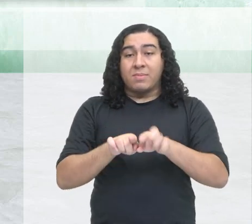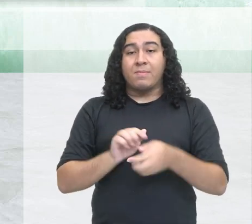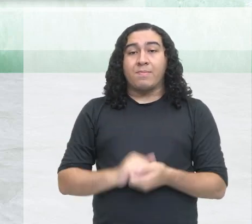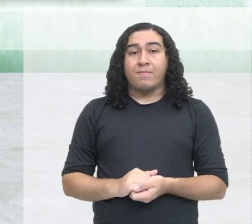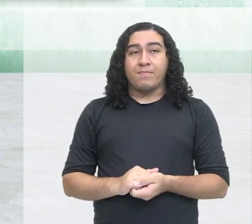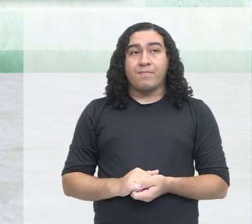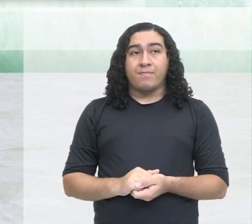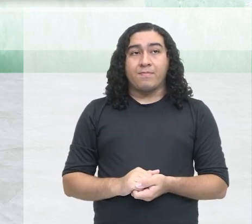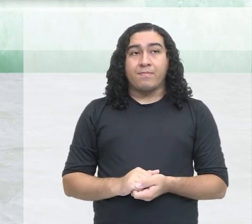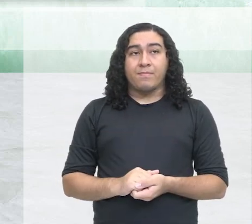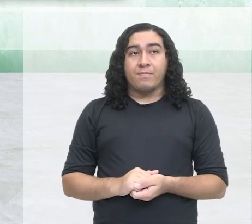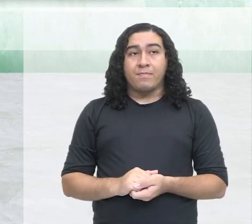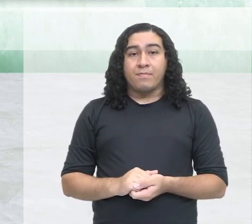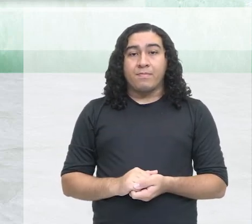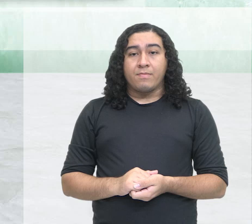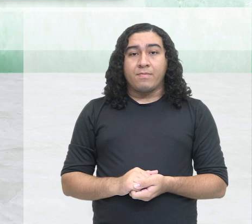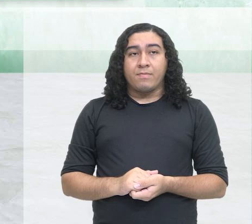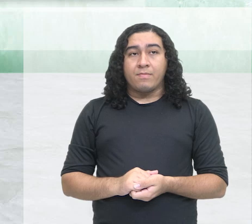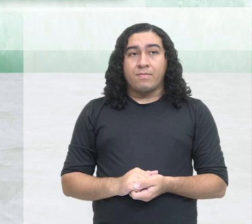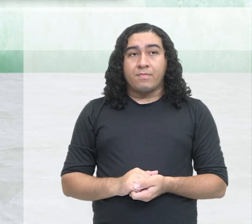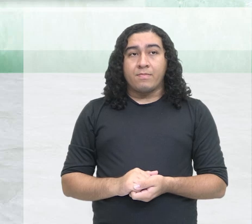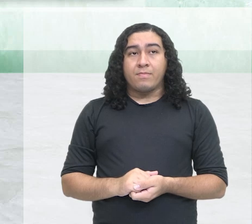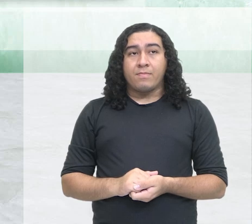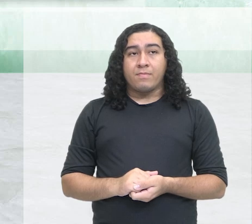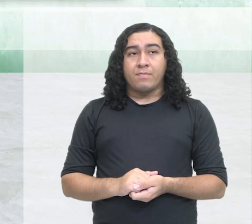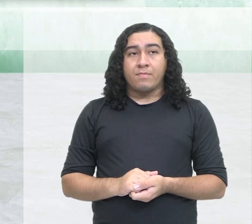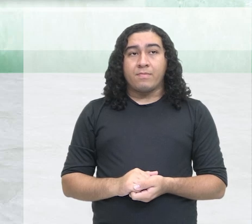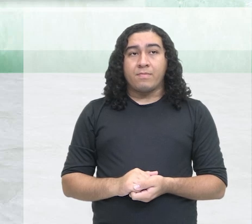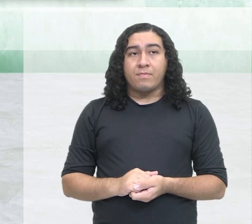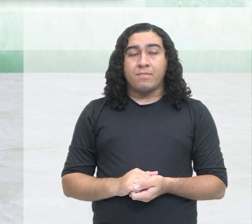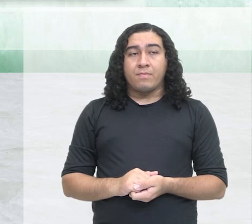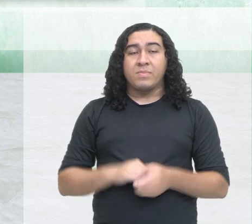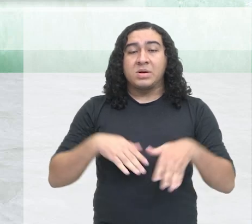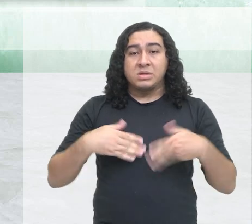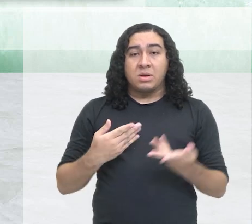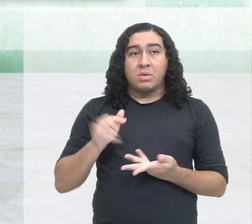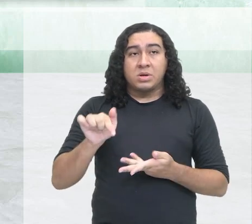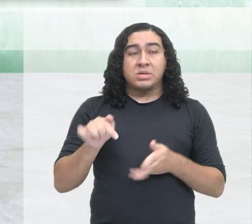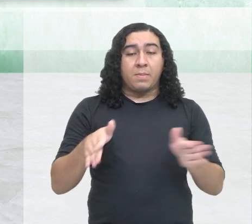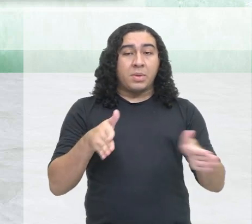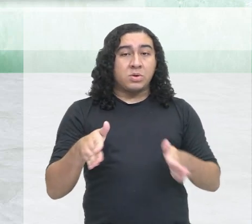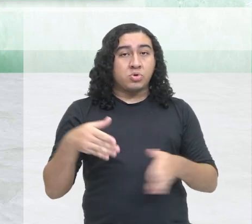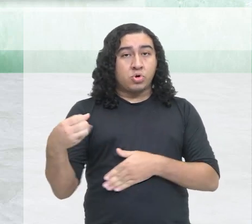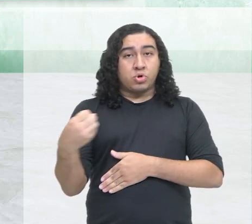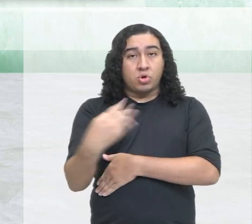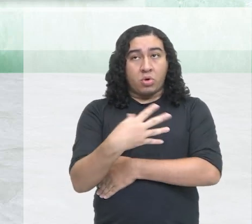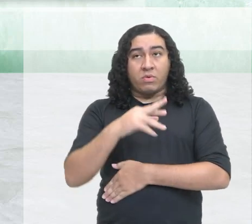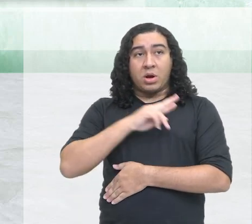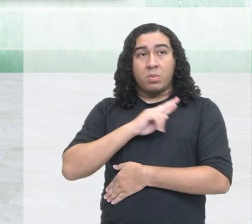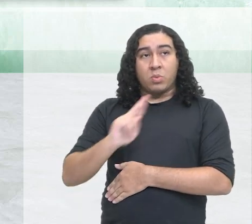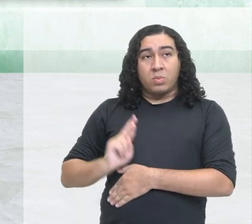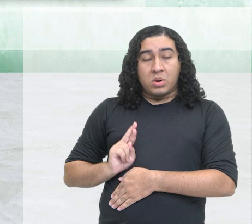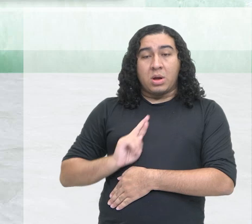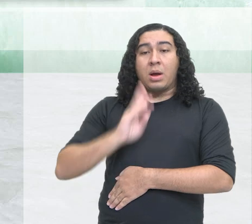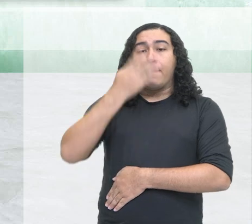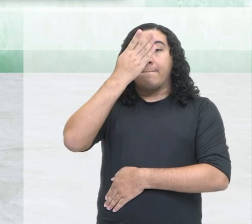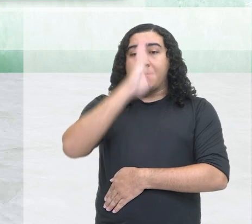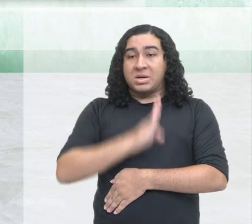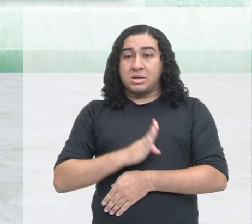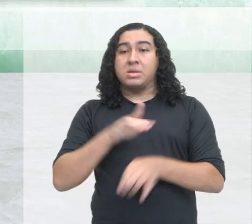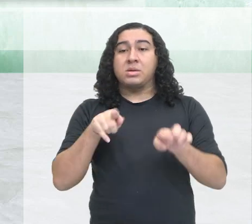esse período da nova República Brasileira, né, ele também